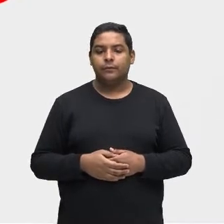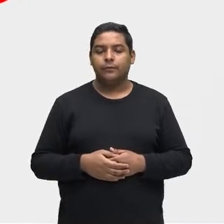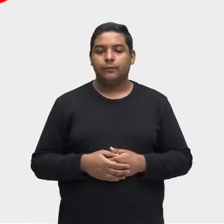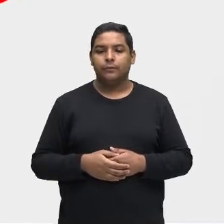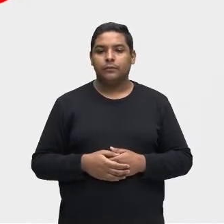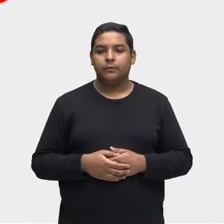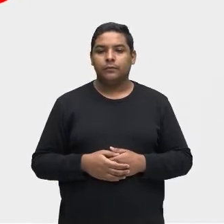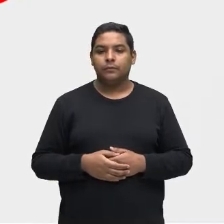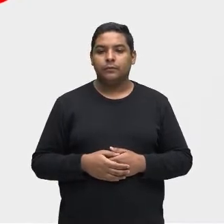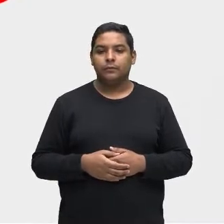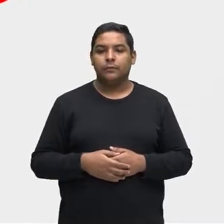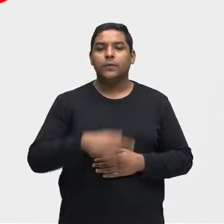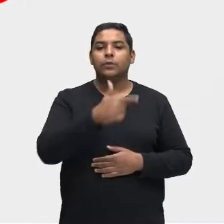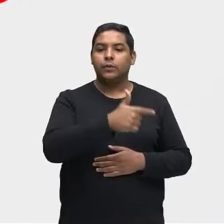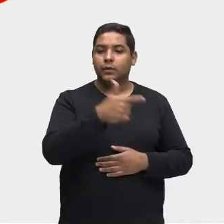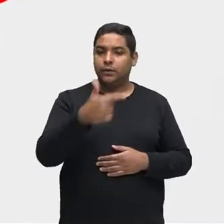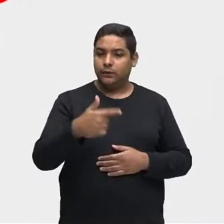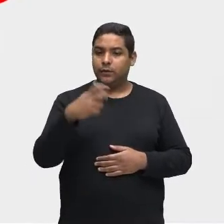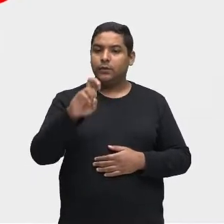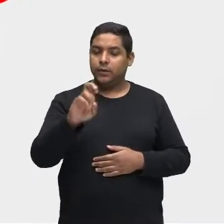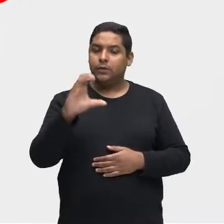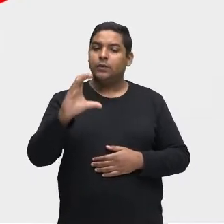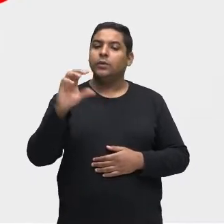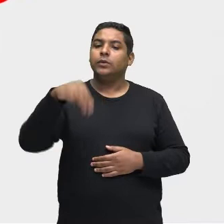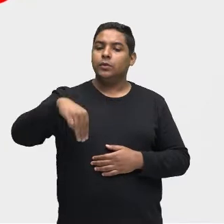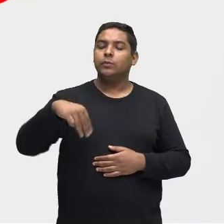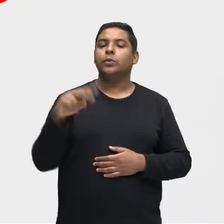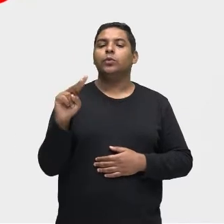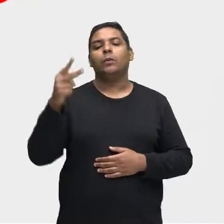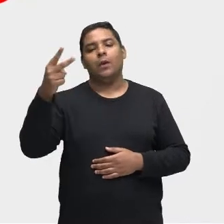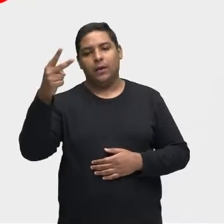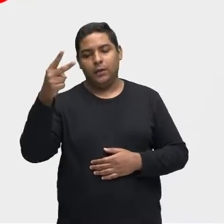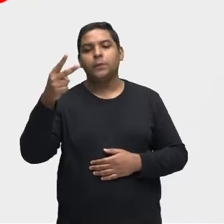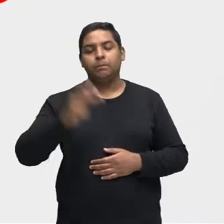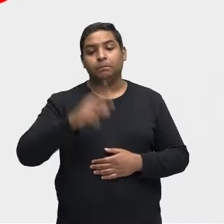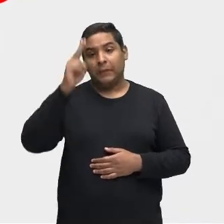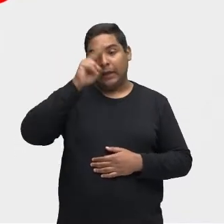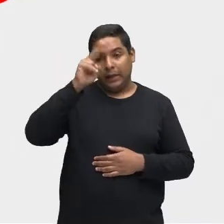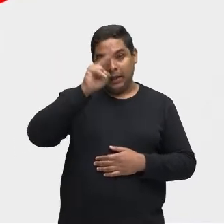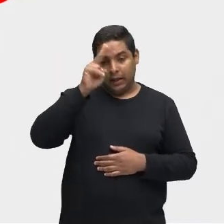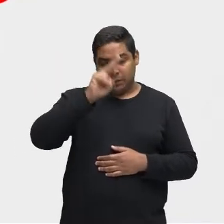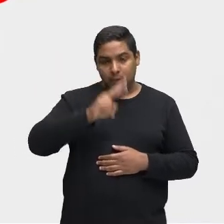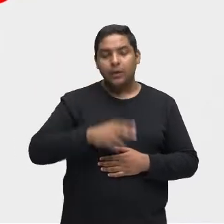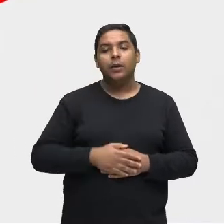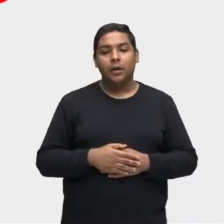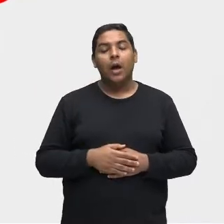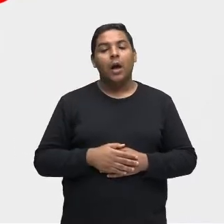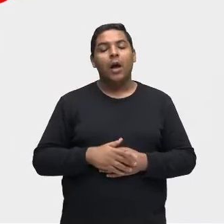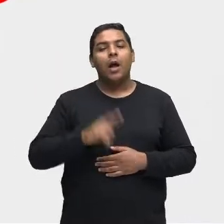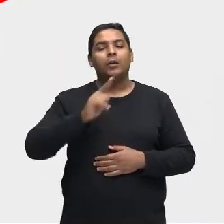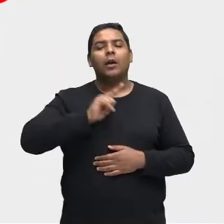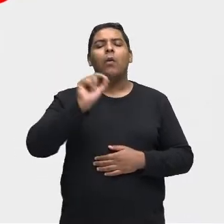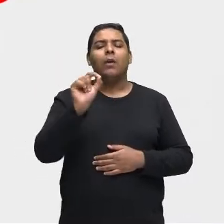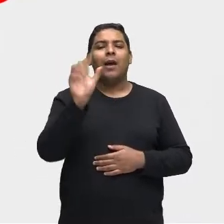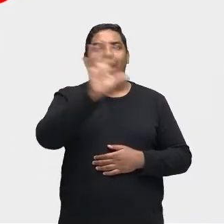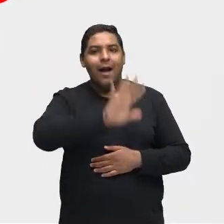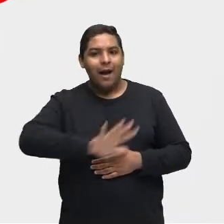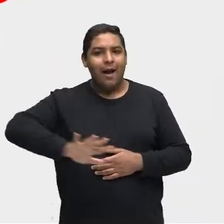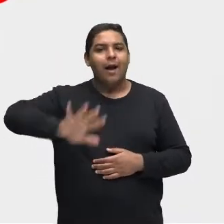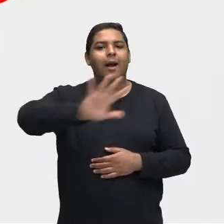é 225 centímetros quadrados. Lembrando que nós estamos tratando com área.